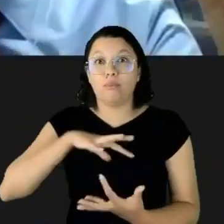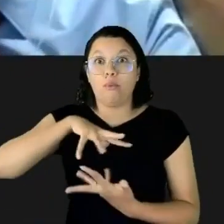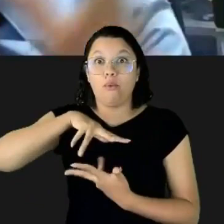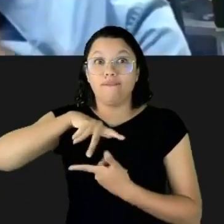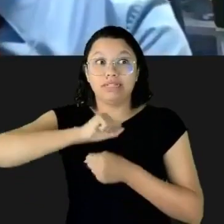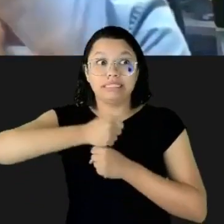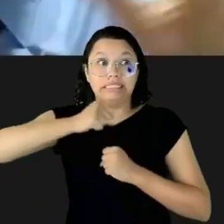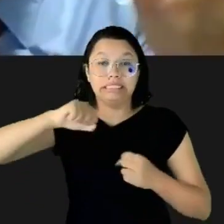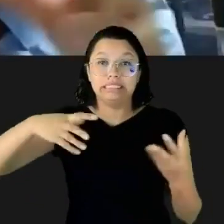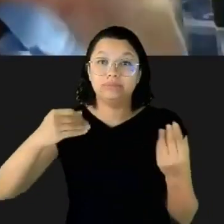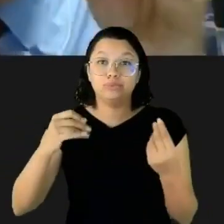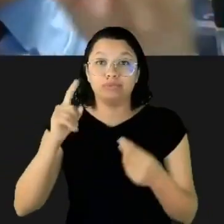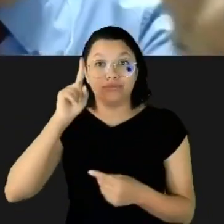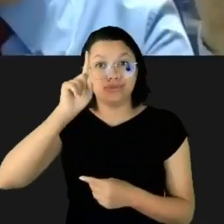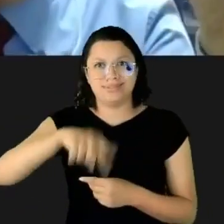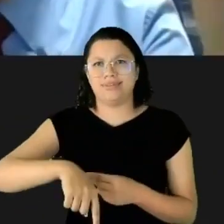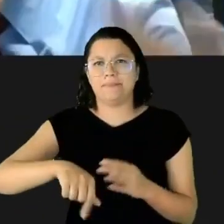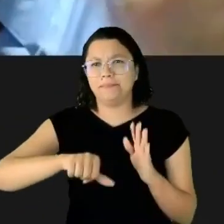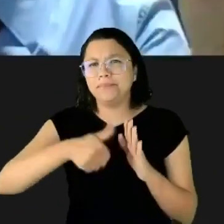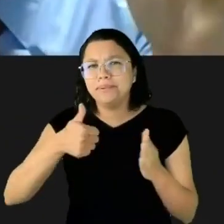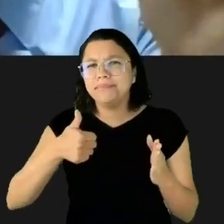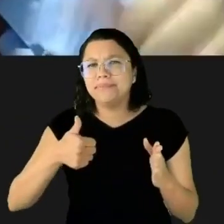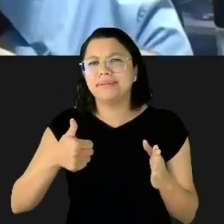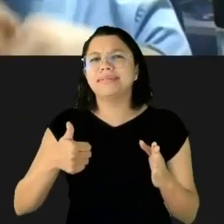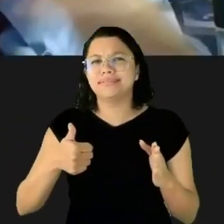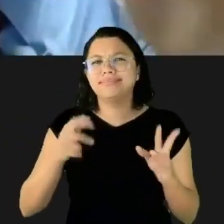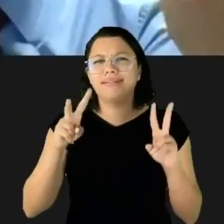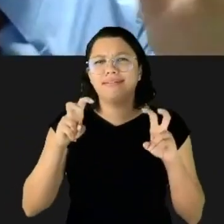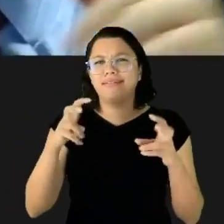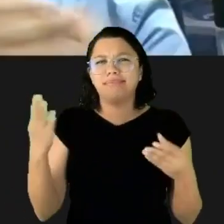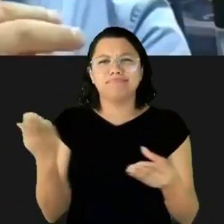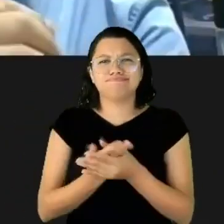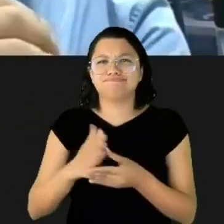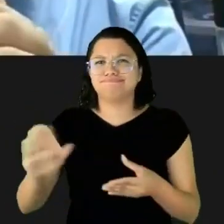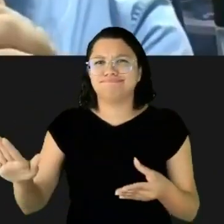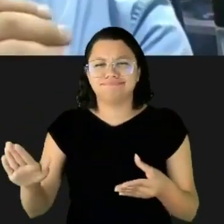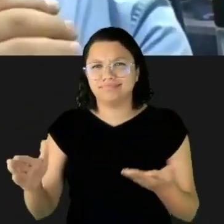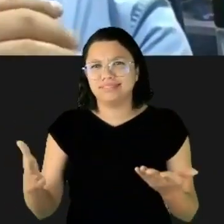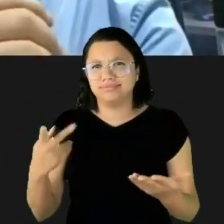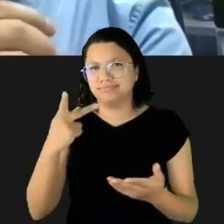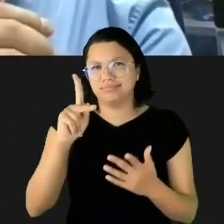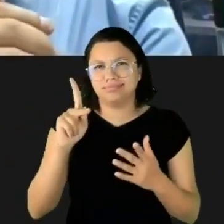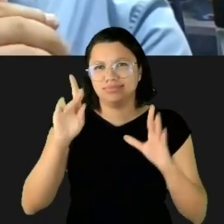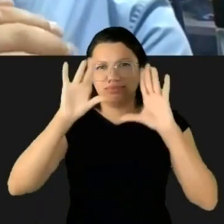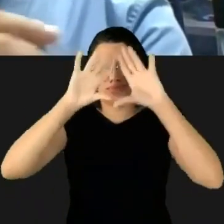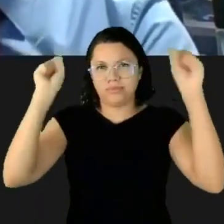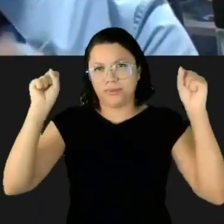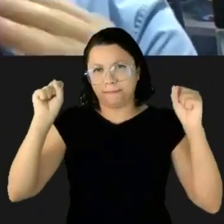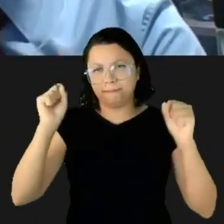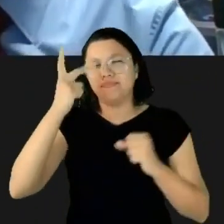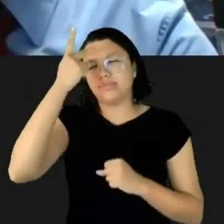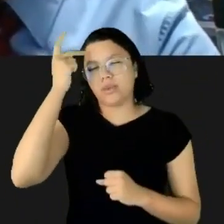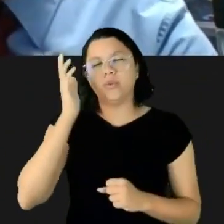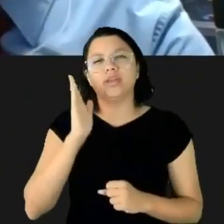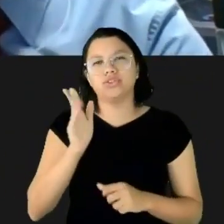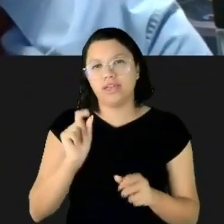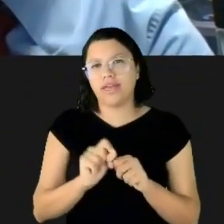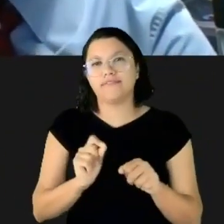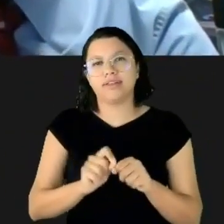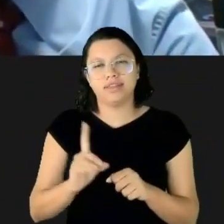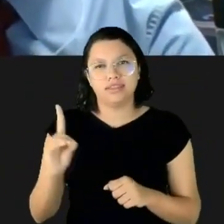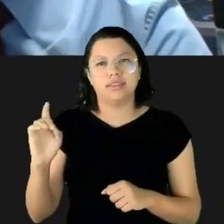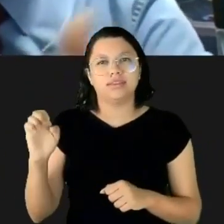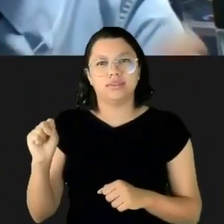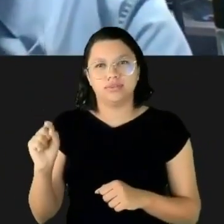grande para você ser premiado com o primeiro processo que vai ser despachado no seu tribunal normalmente alguém já despachou